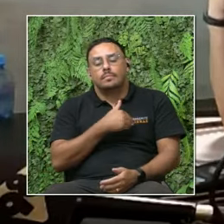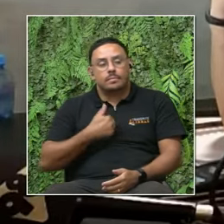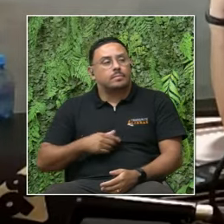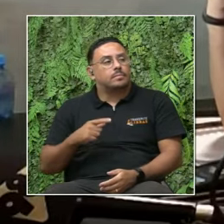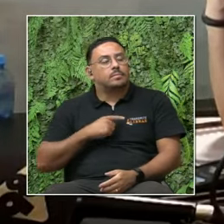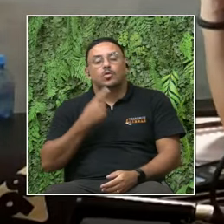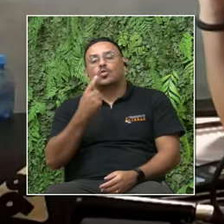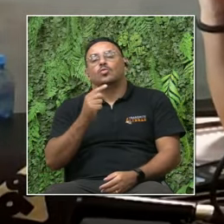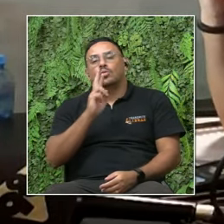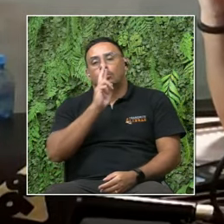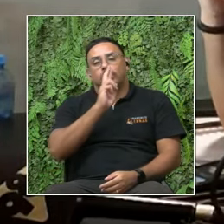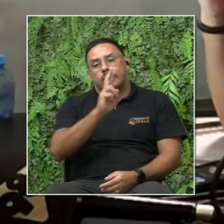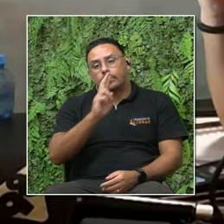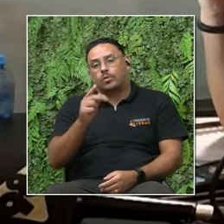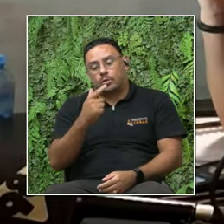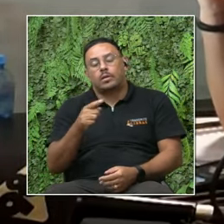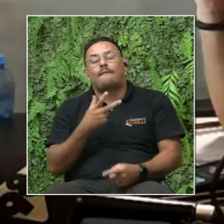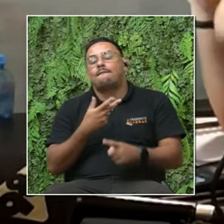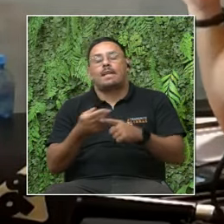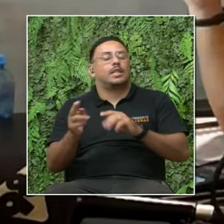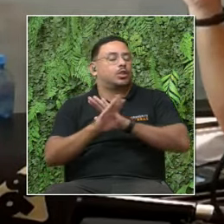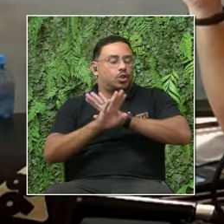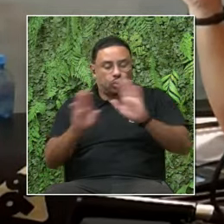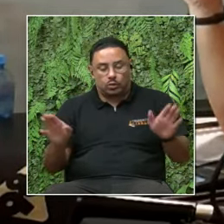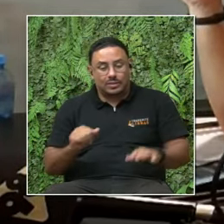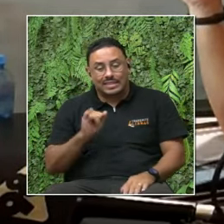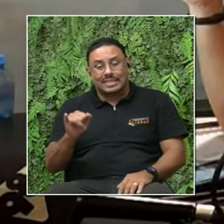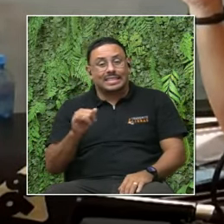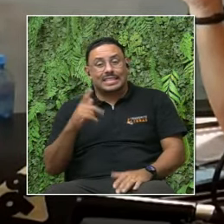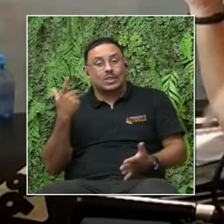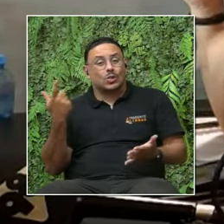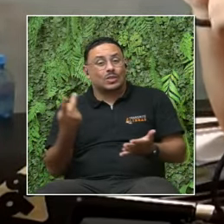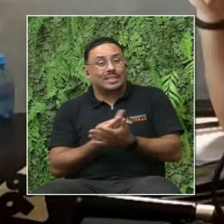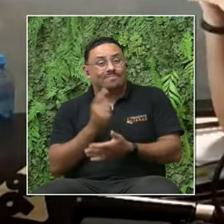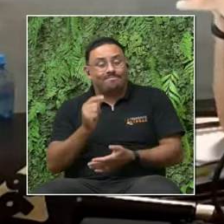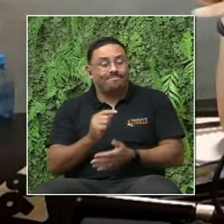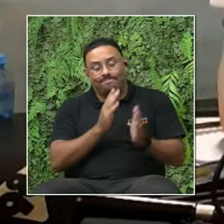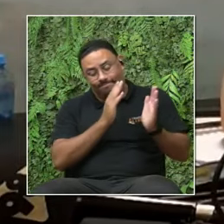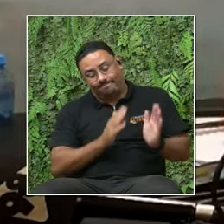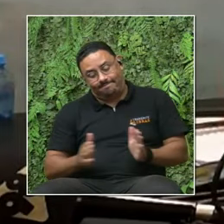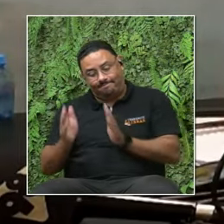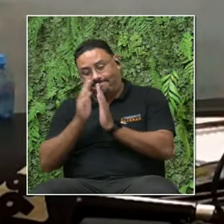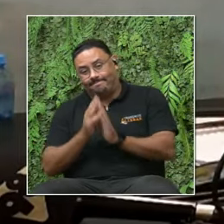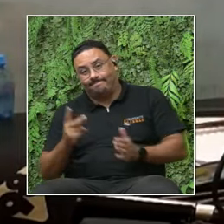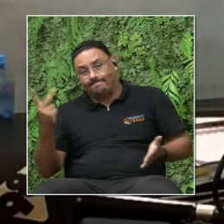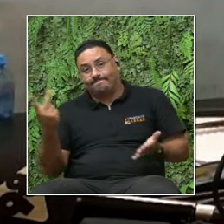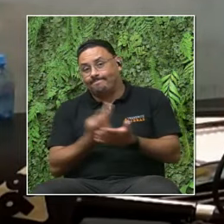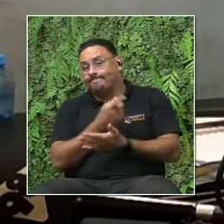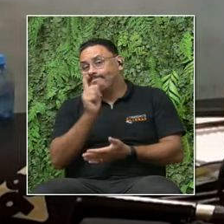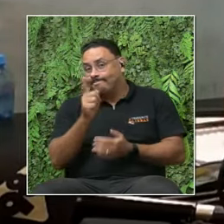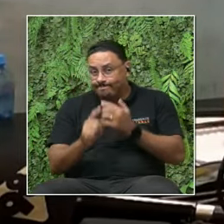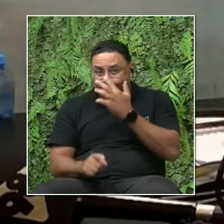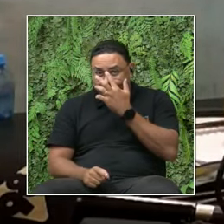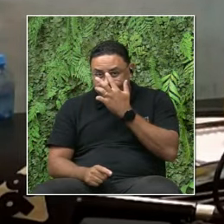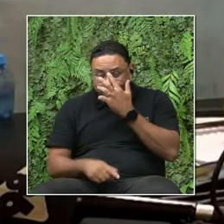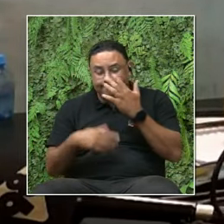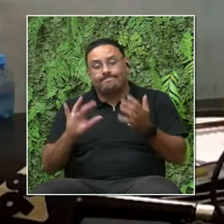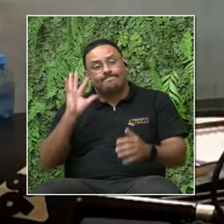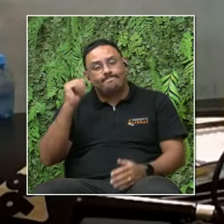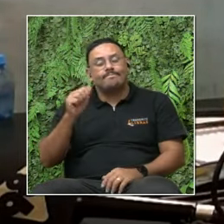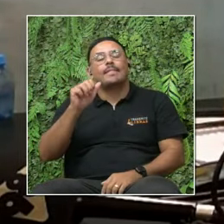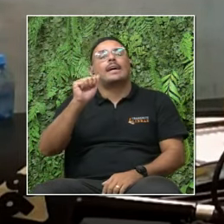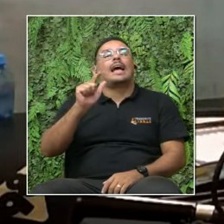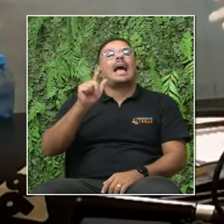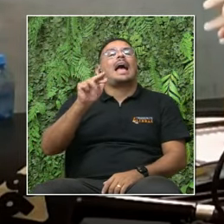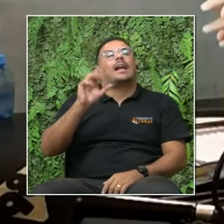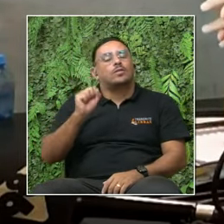tem um resultado que lhe interessa aqui que é a Vitória se isso não na medida que o tempo for passando isso não acontecer acho que o Alisson é